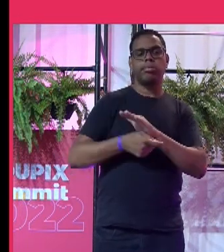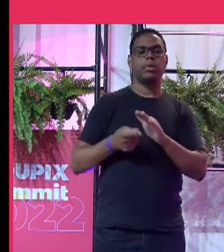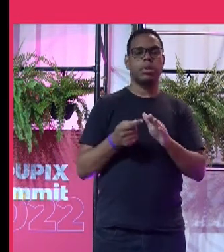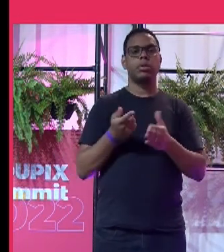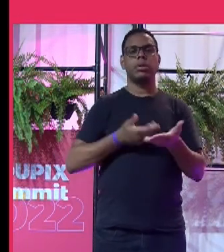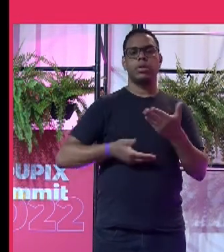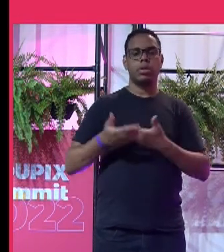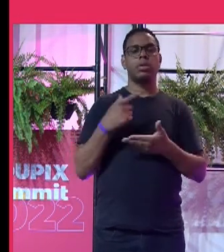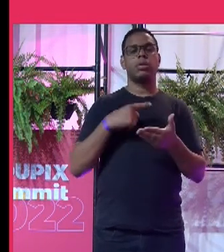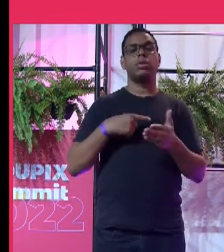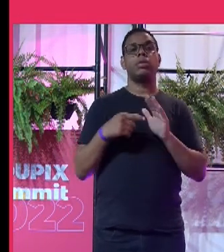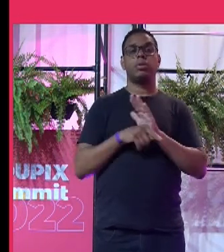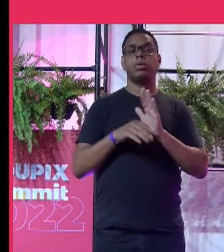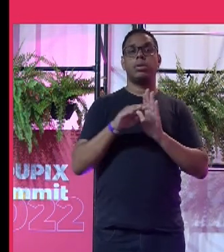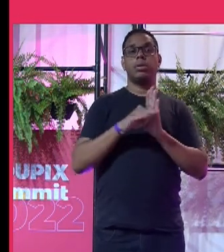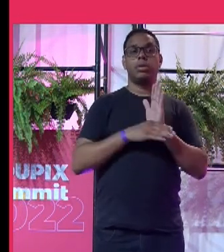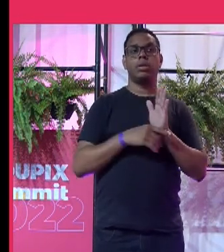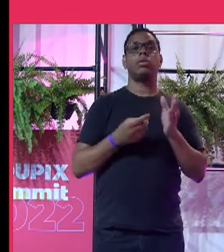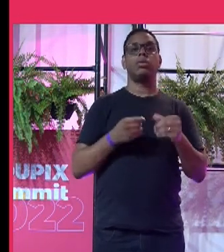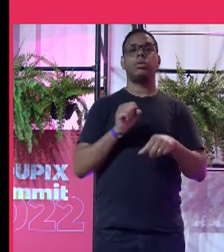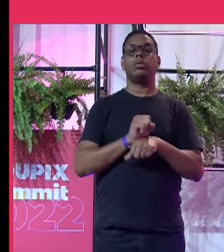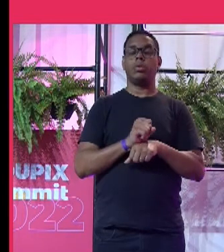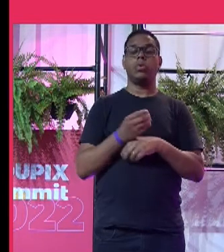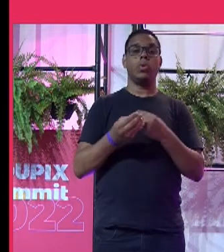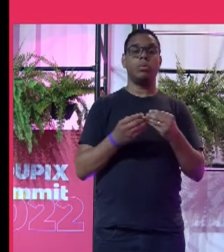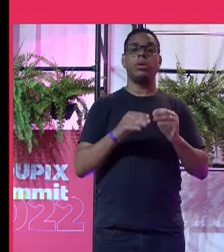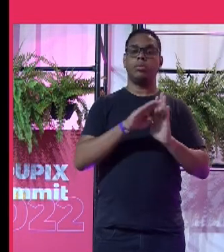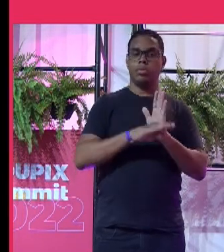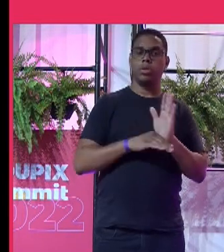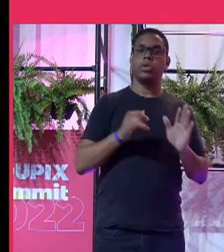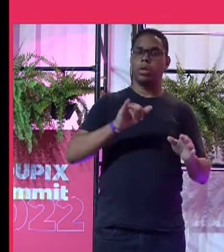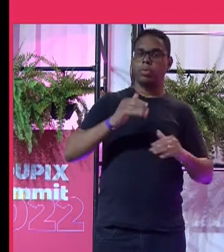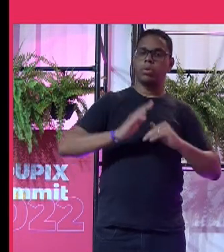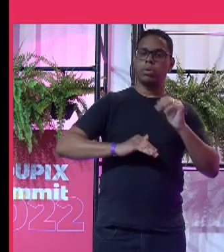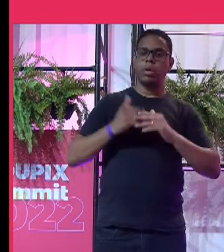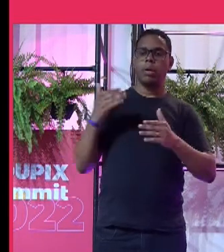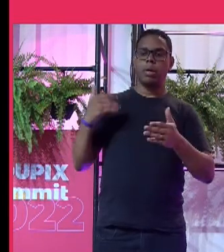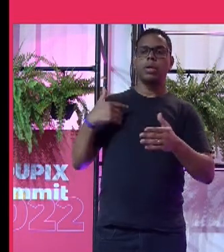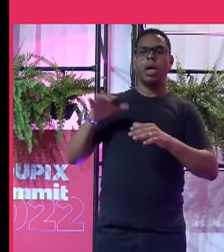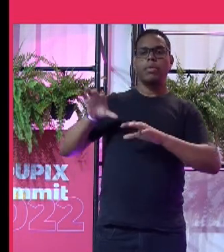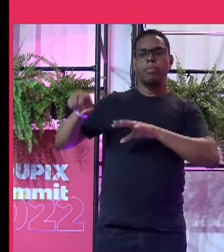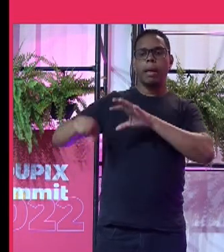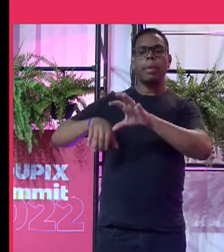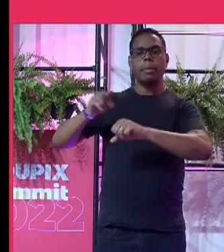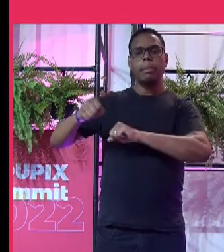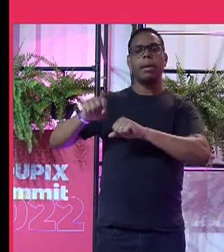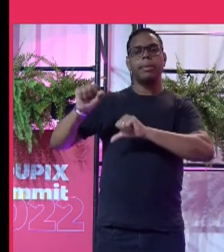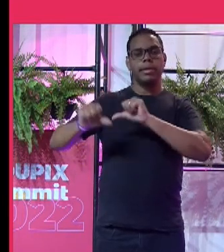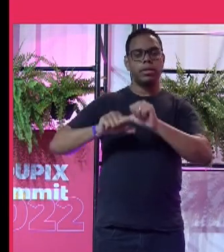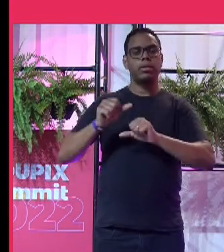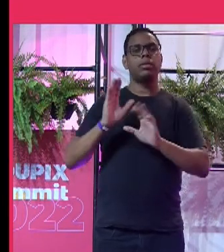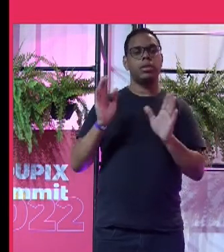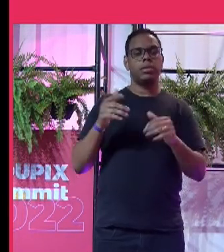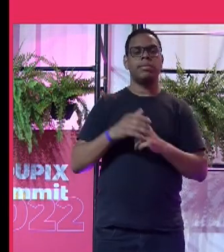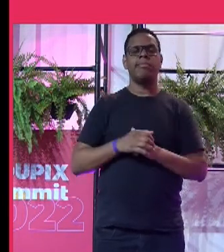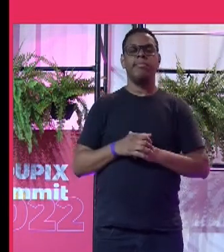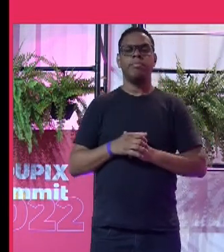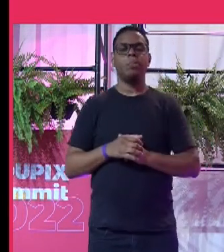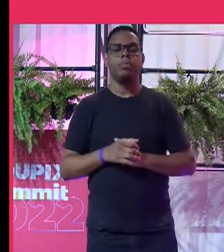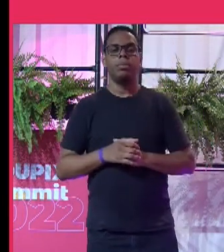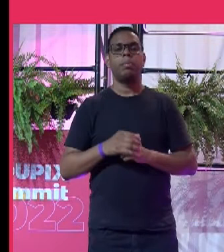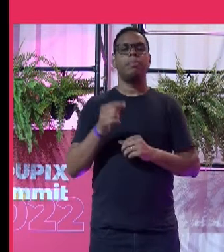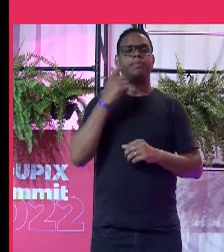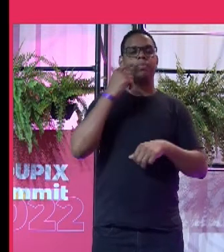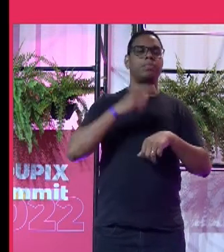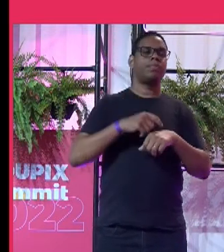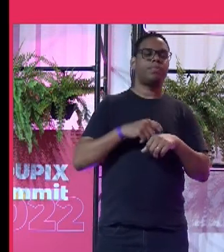do licenciamento de catálogo que está ali parado, antigo, que você já produziu e muitas vezes ele esqueceu. Ele já passou o